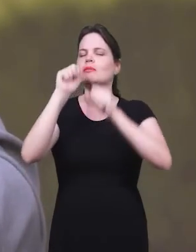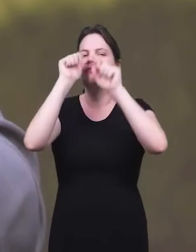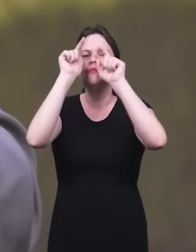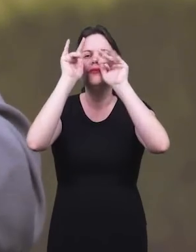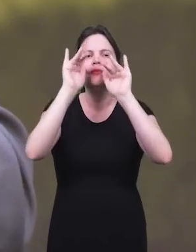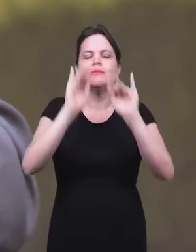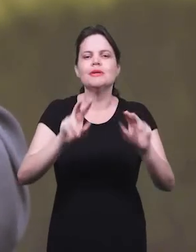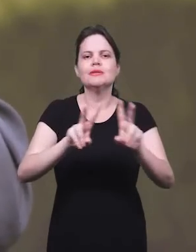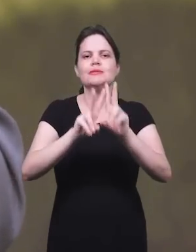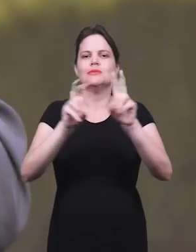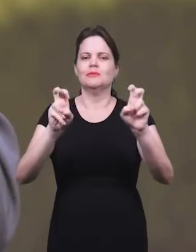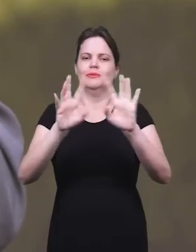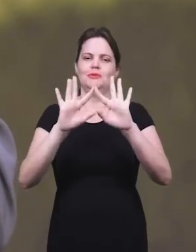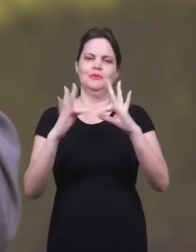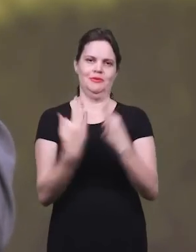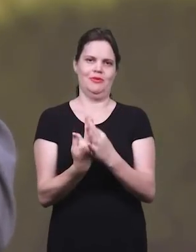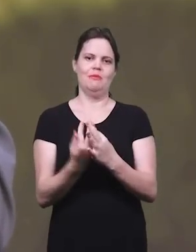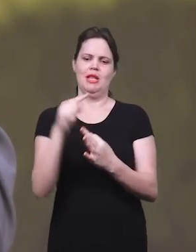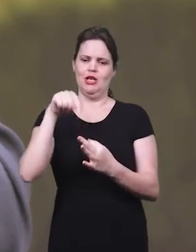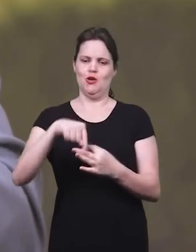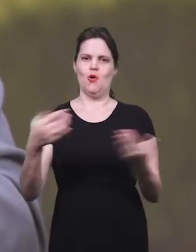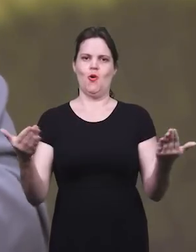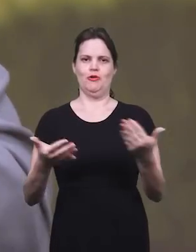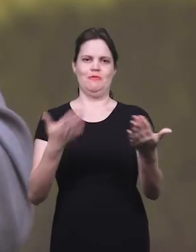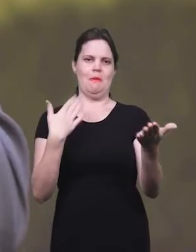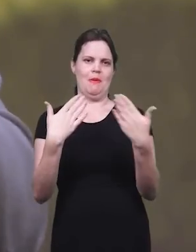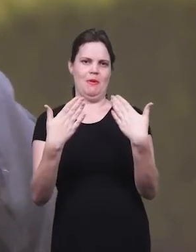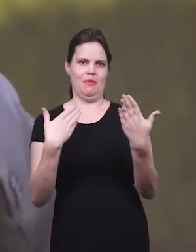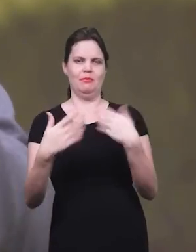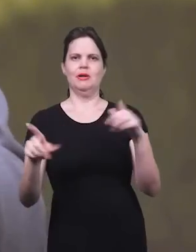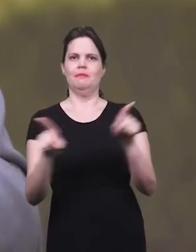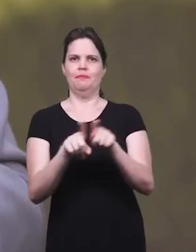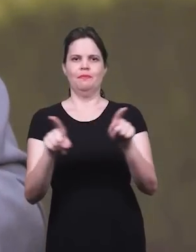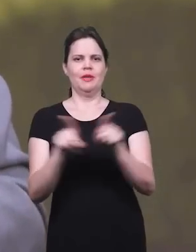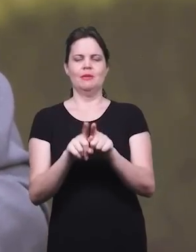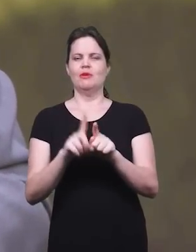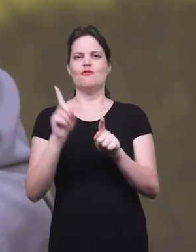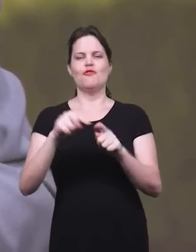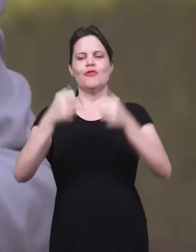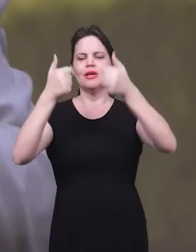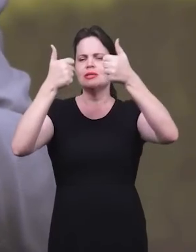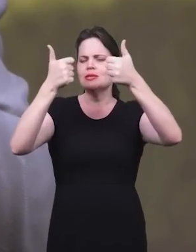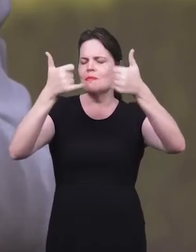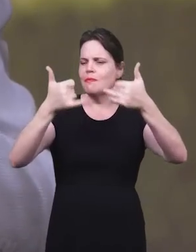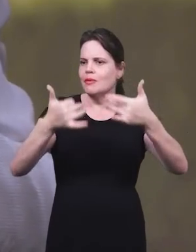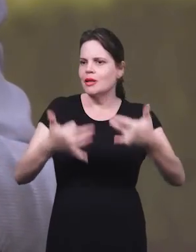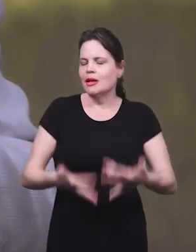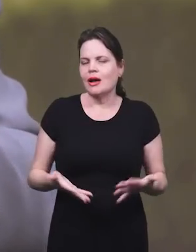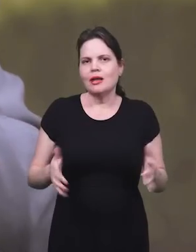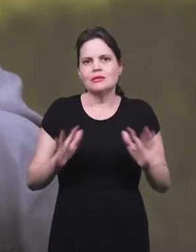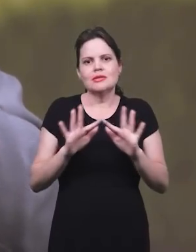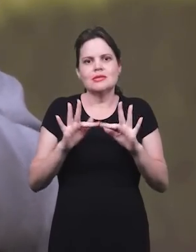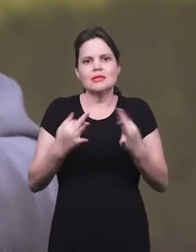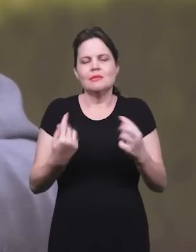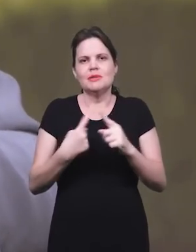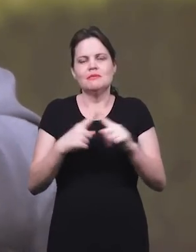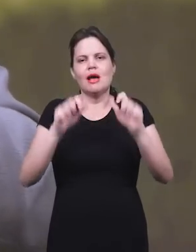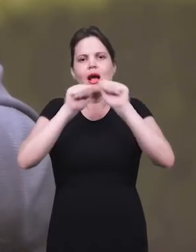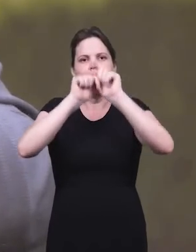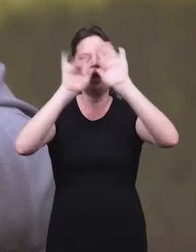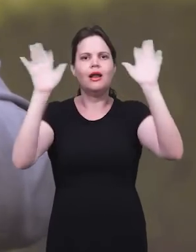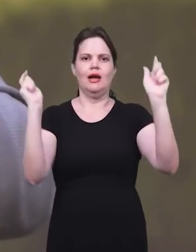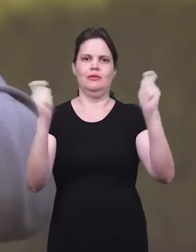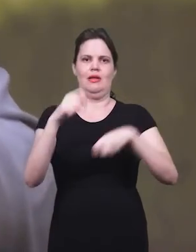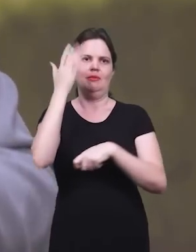alvo dessa bênção que foi falada para Abraão aqui e que foi aqui traduzida de uma forma tão didática,